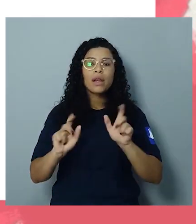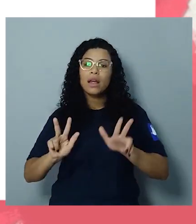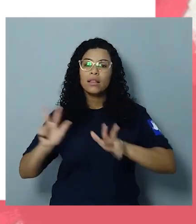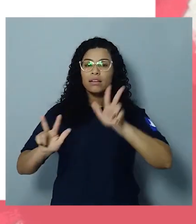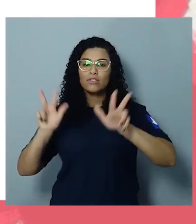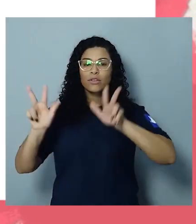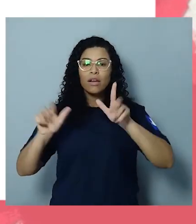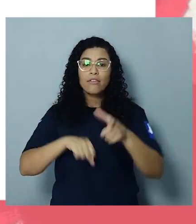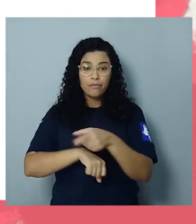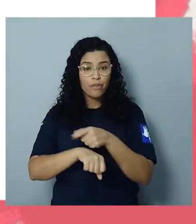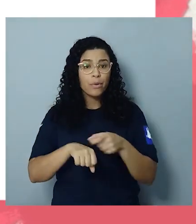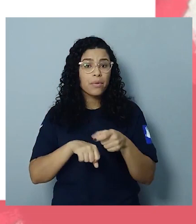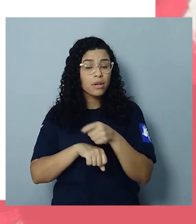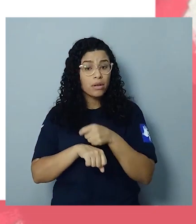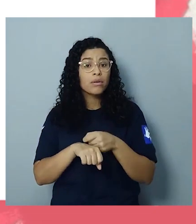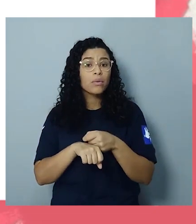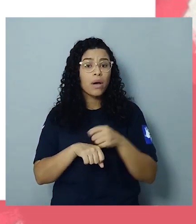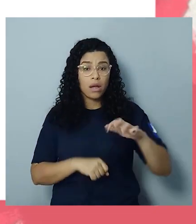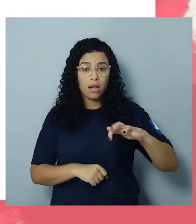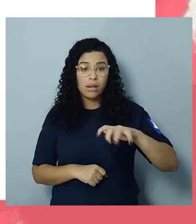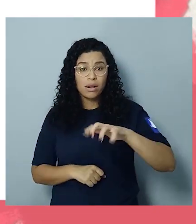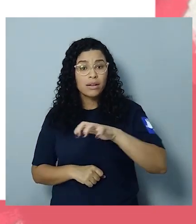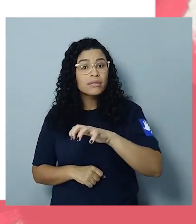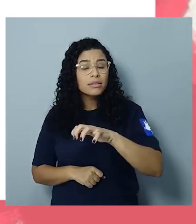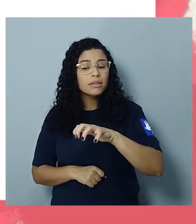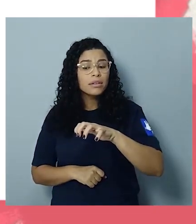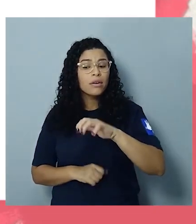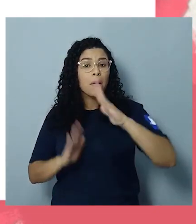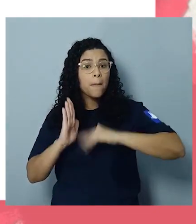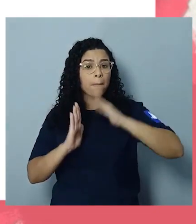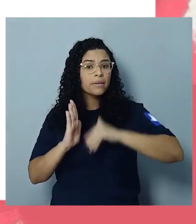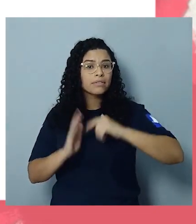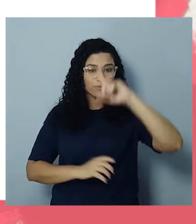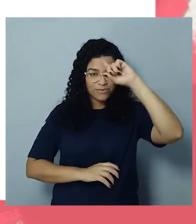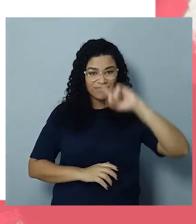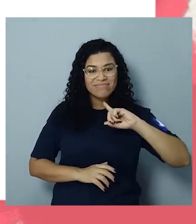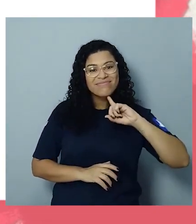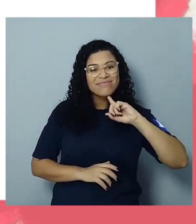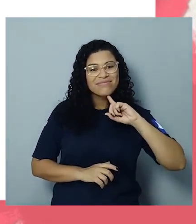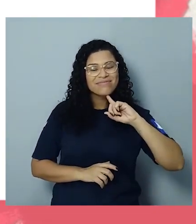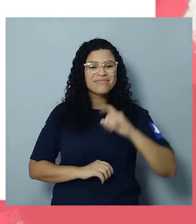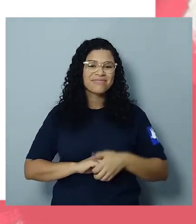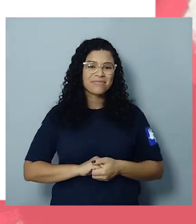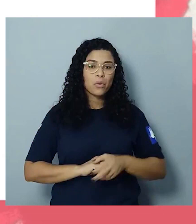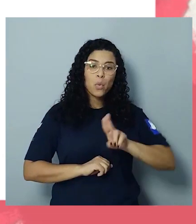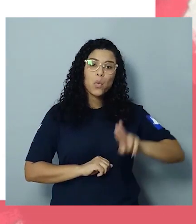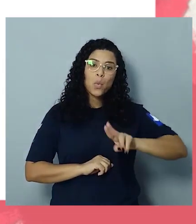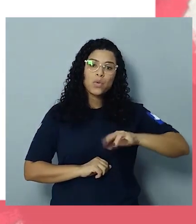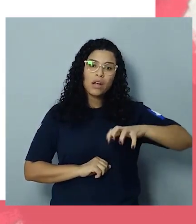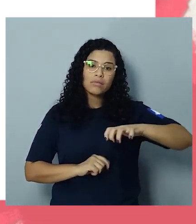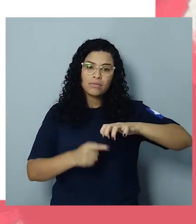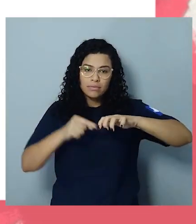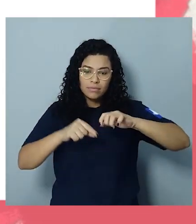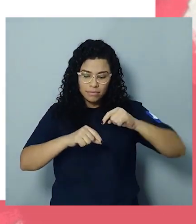lagartixa a formiga Aranha vamos pintar de amarelo esses